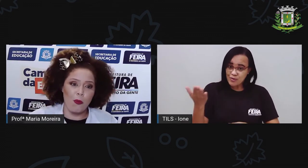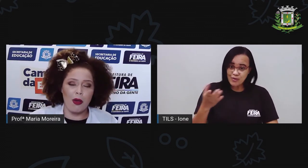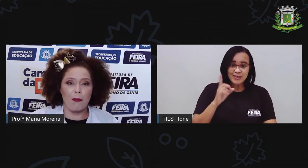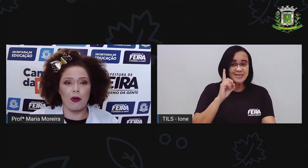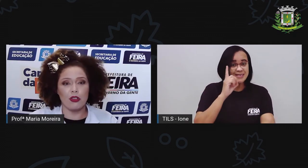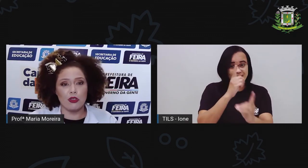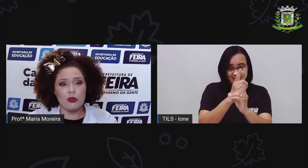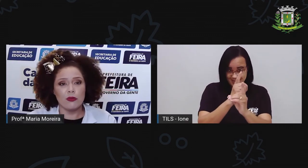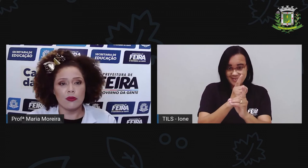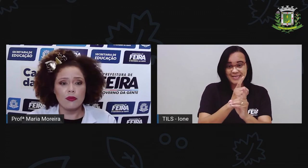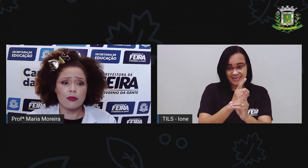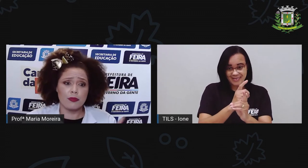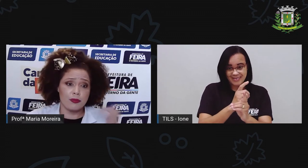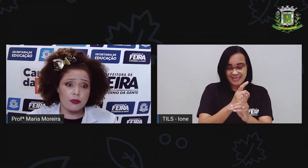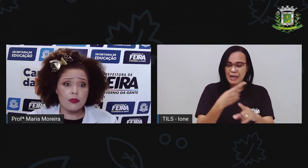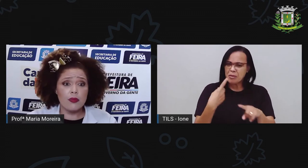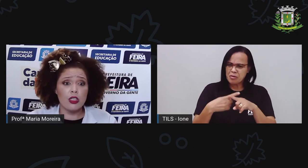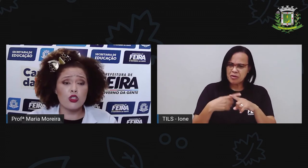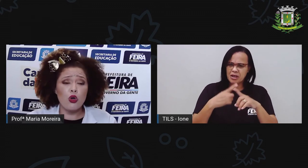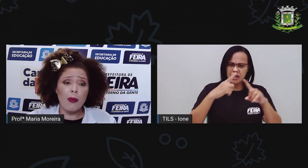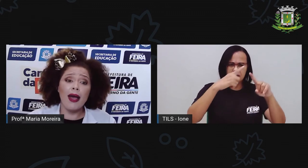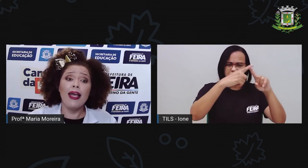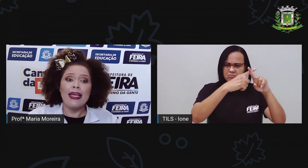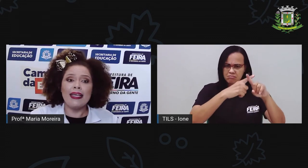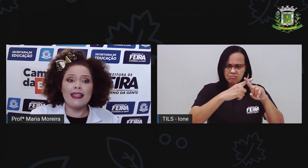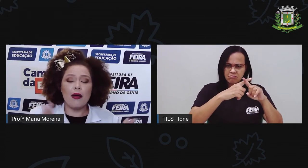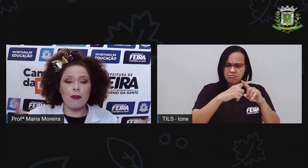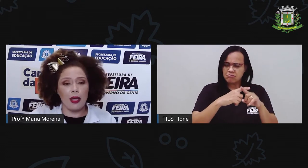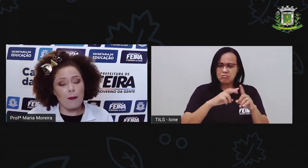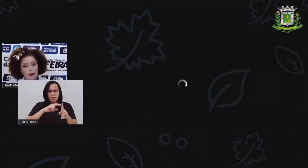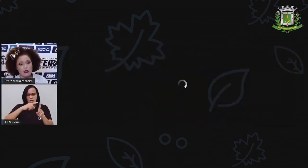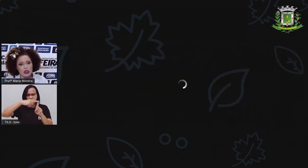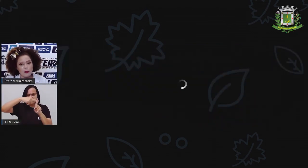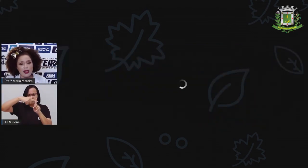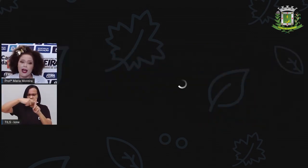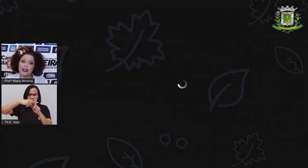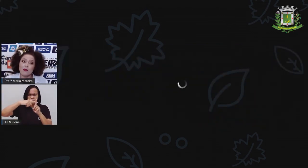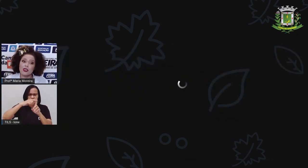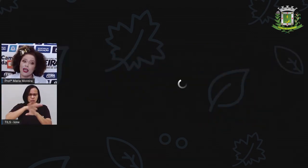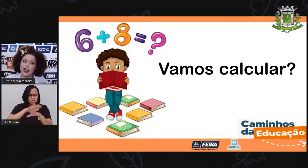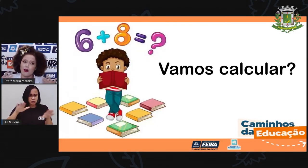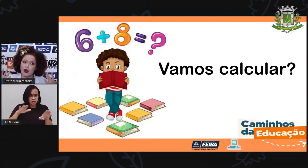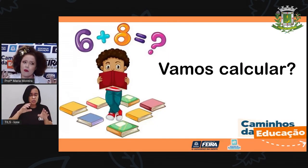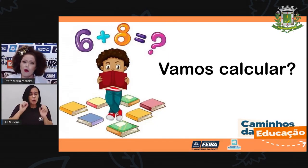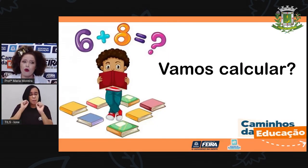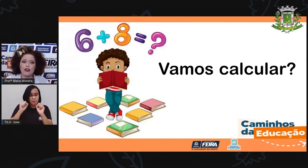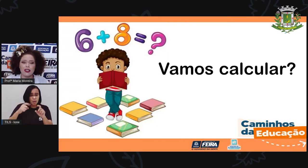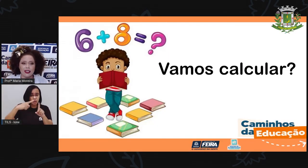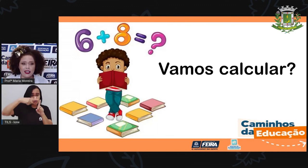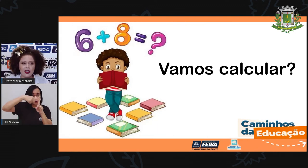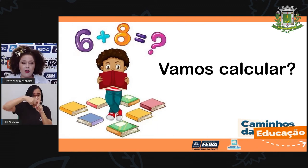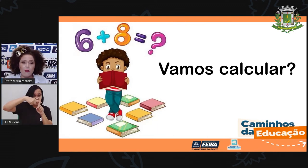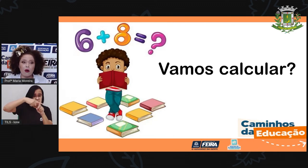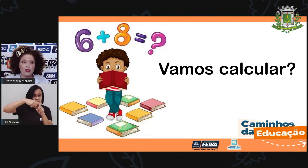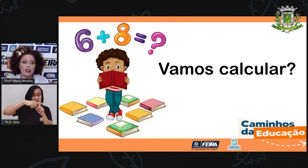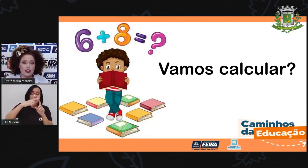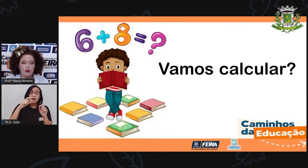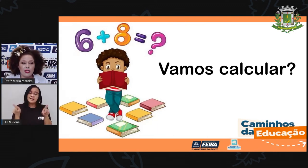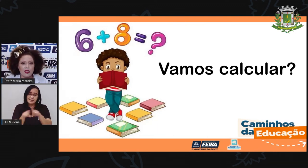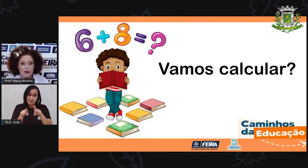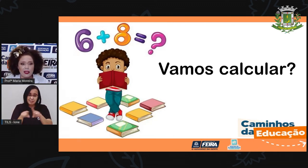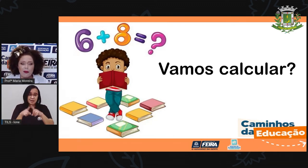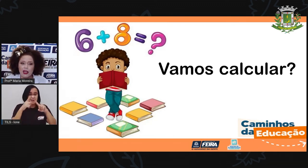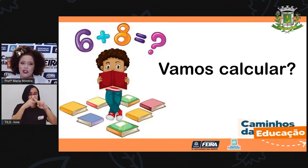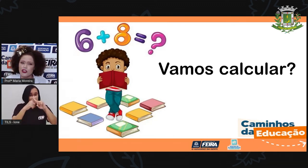soma, eu posso somar e também multiplicar. Temos aí agora uma outra, né? Uma outra